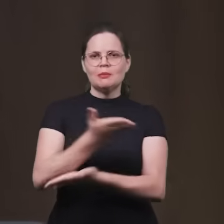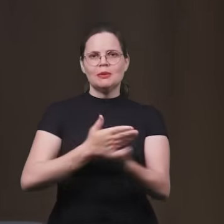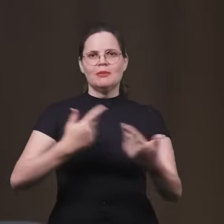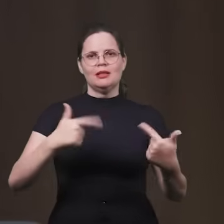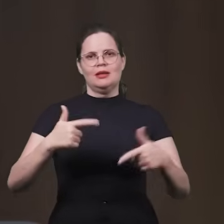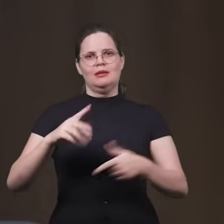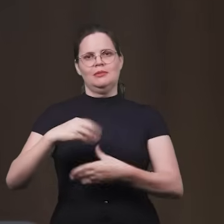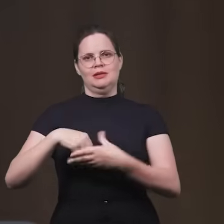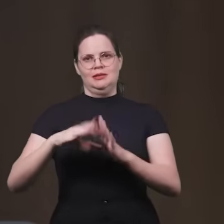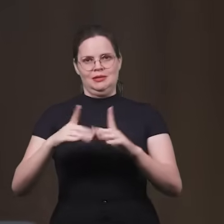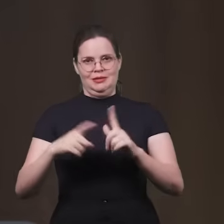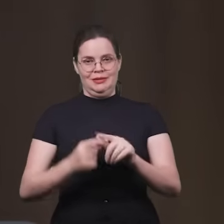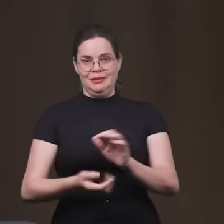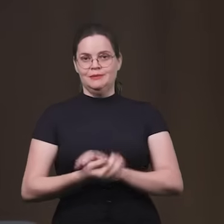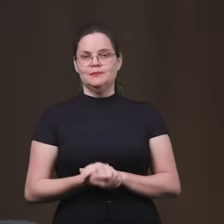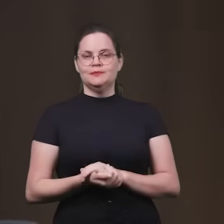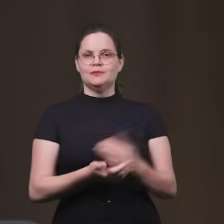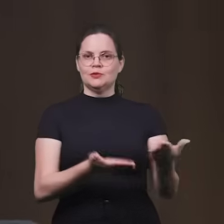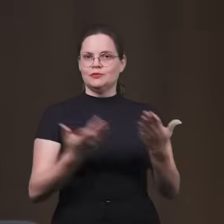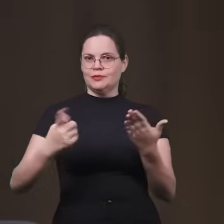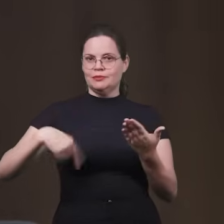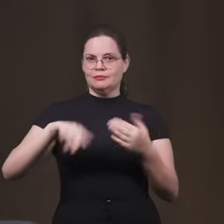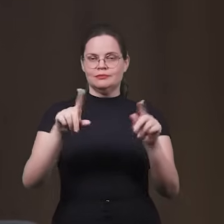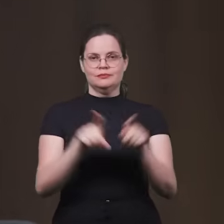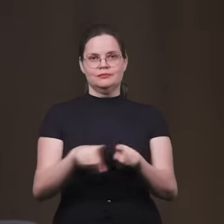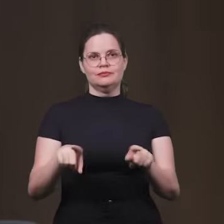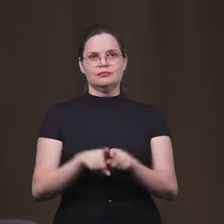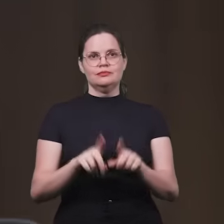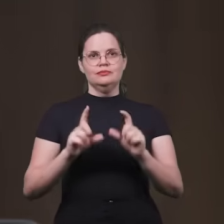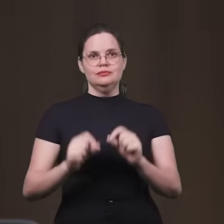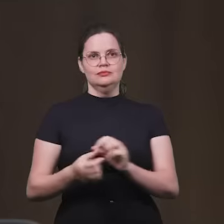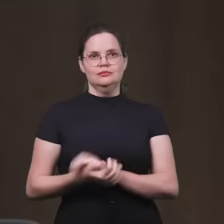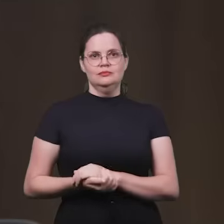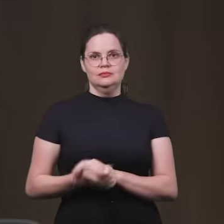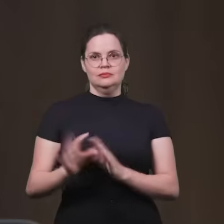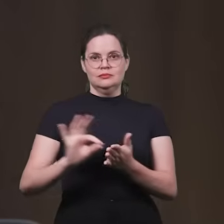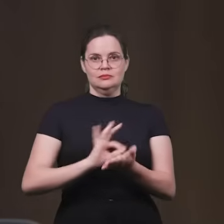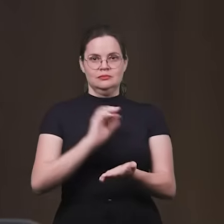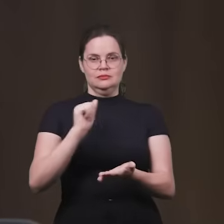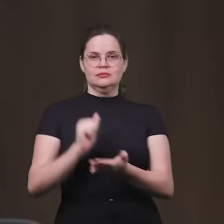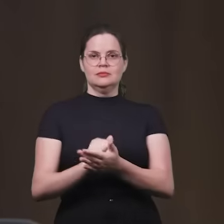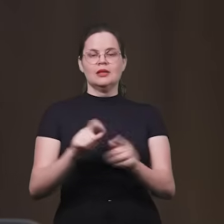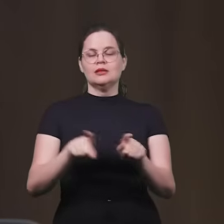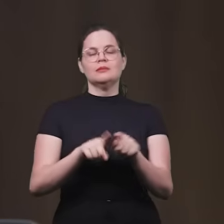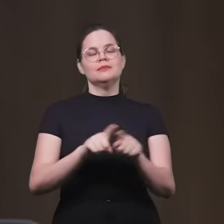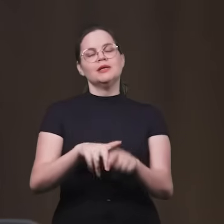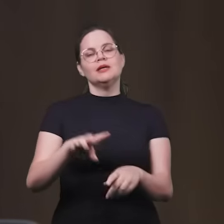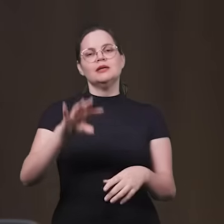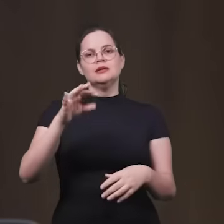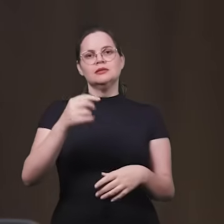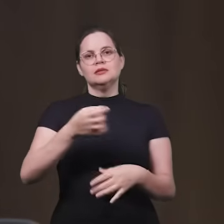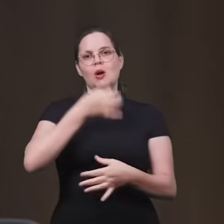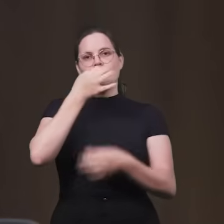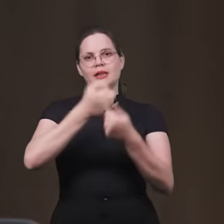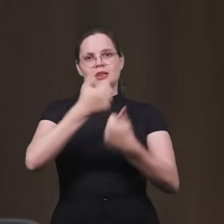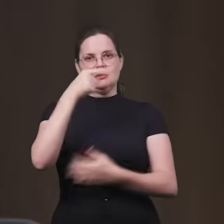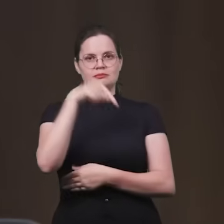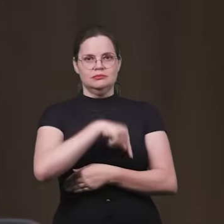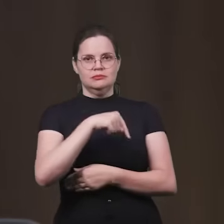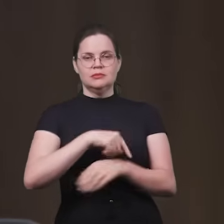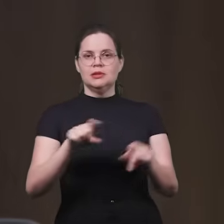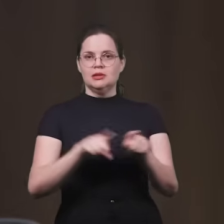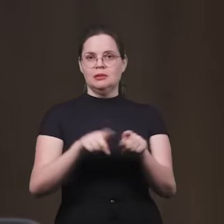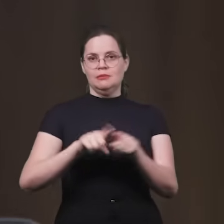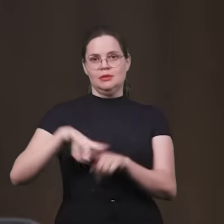trabalhando na obra do Senhor. Também convidamos você a escrever para nós a sua experiência no nosso